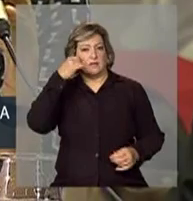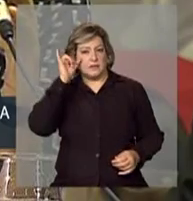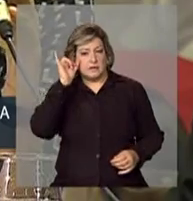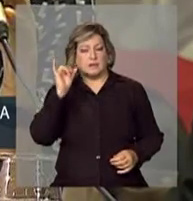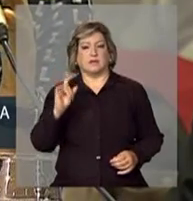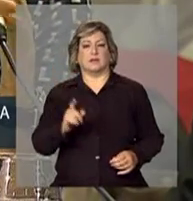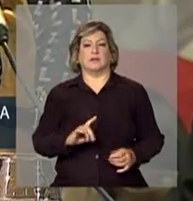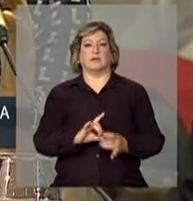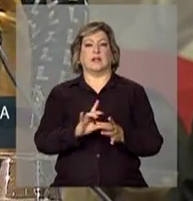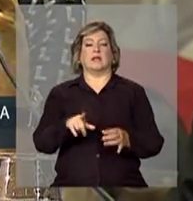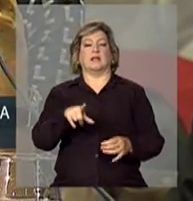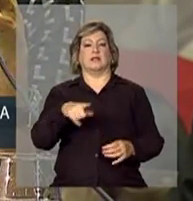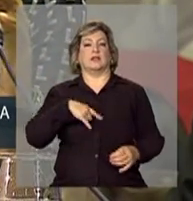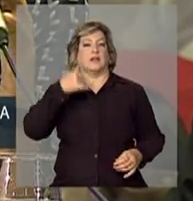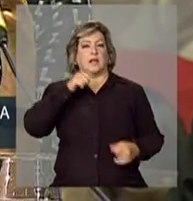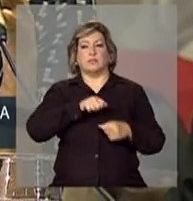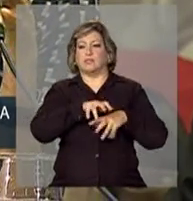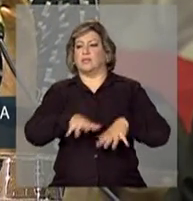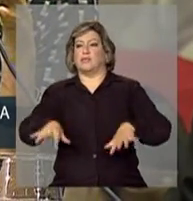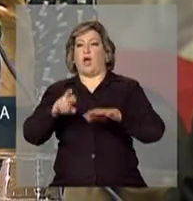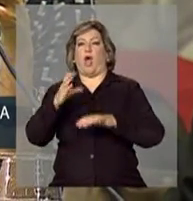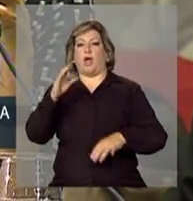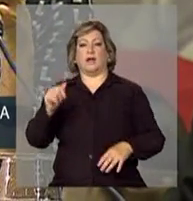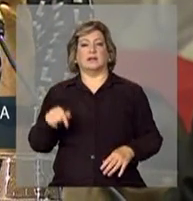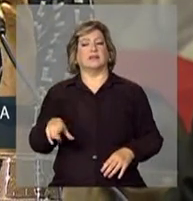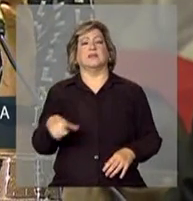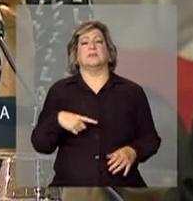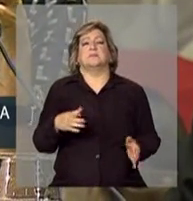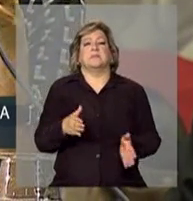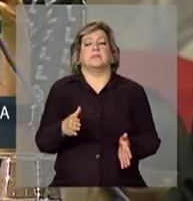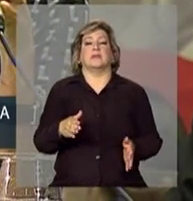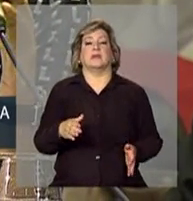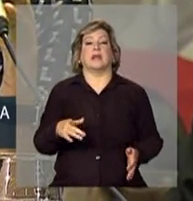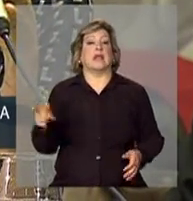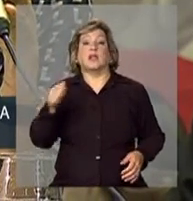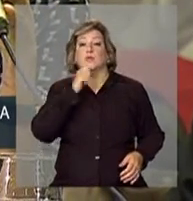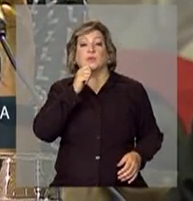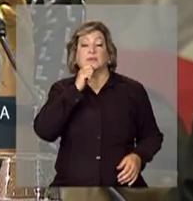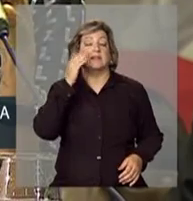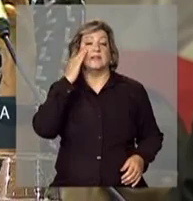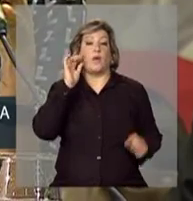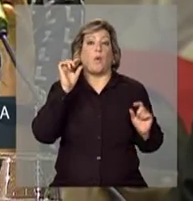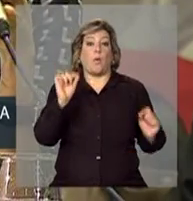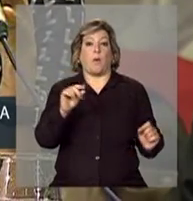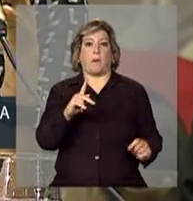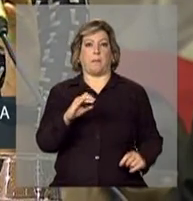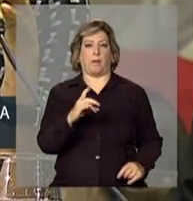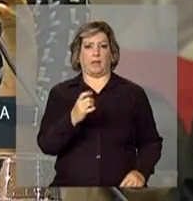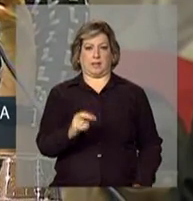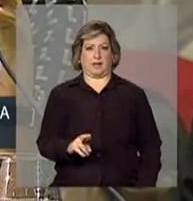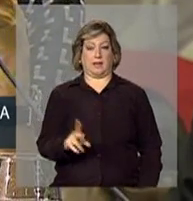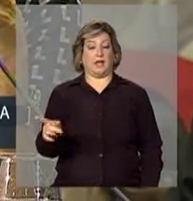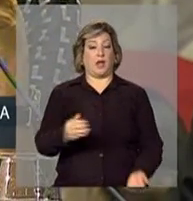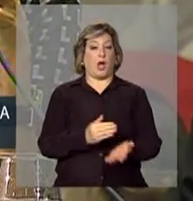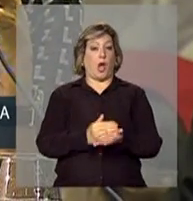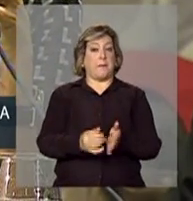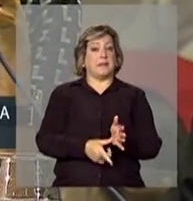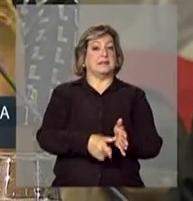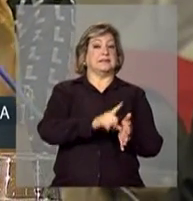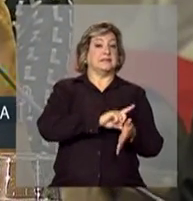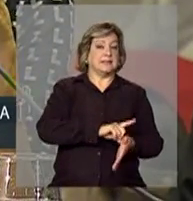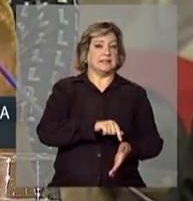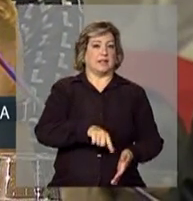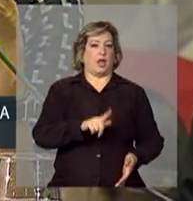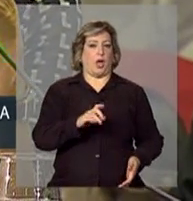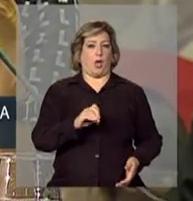gado na roça deles, coisas muito pequenas, ele não tinha nem noção do que era a estrutura de poder. Ele começa antes do golpe, mas